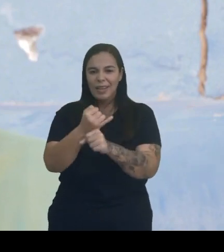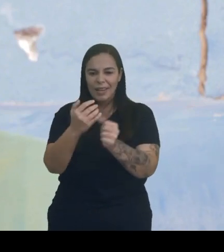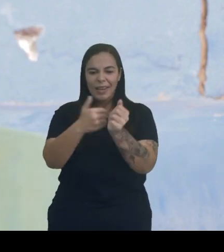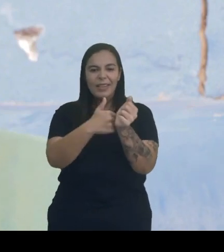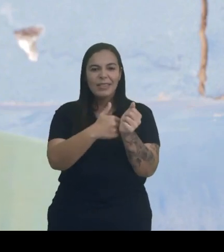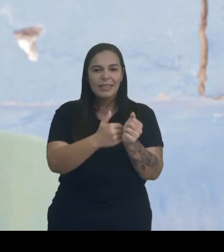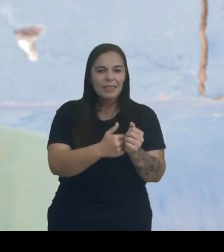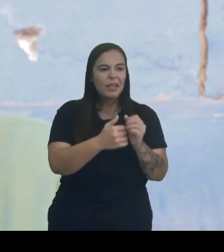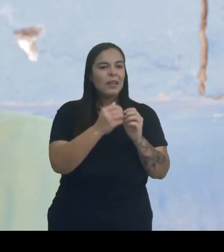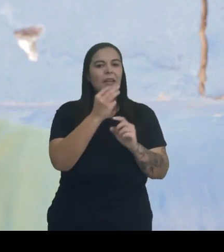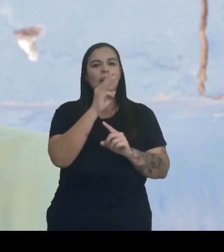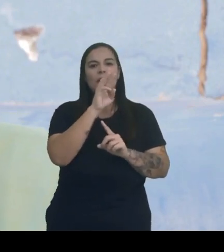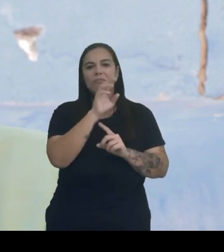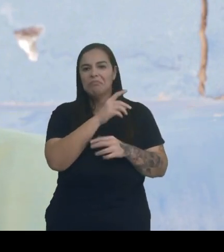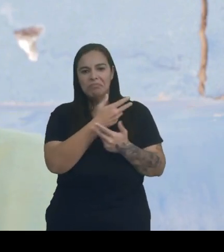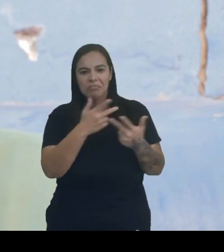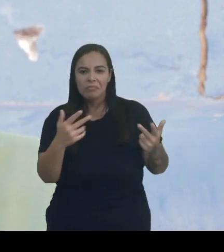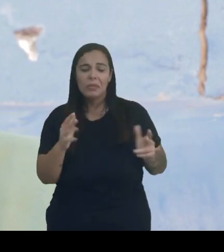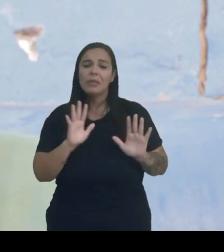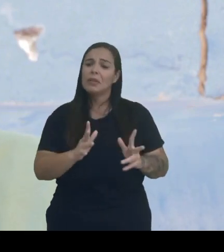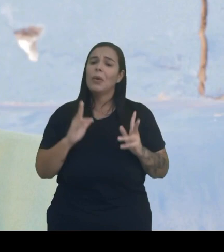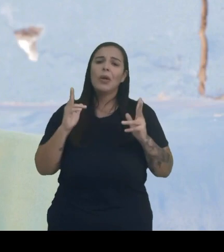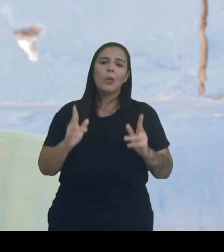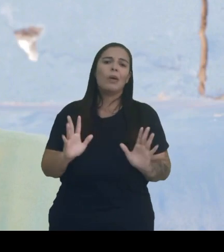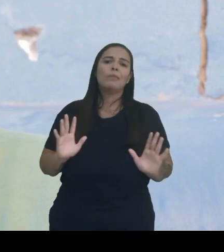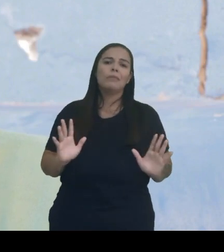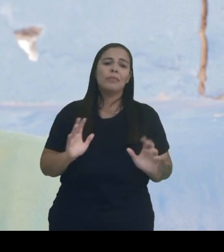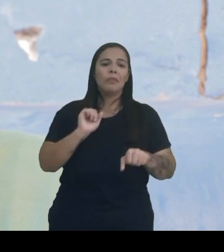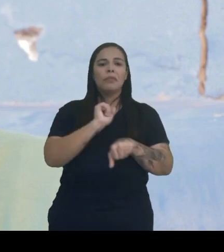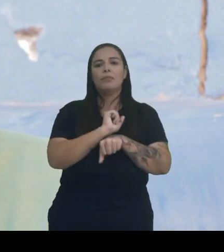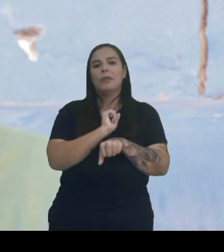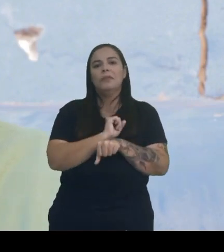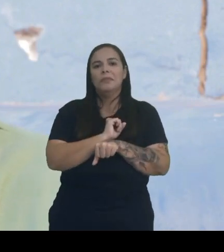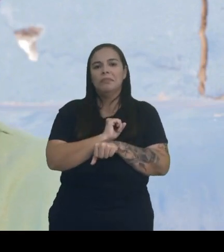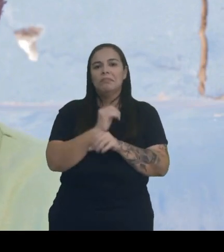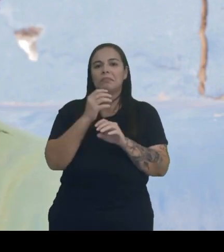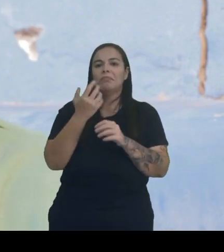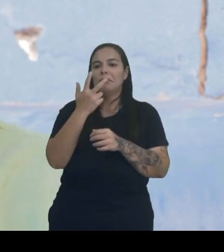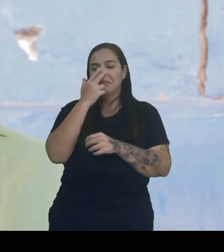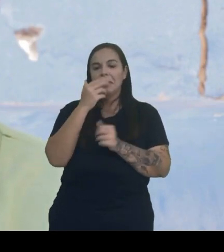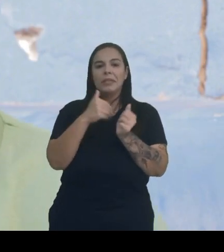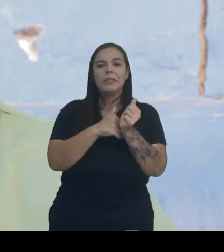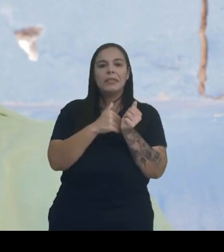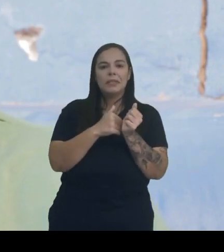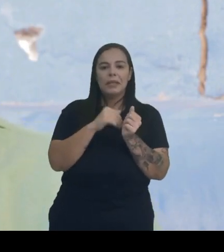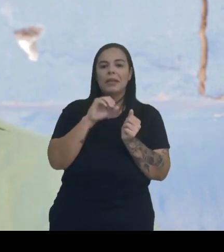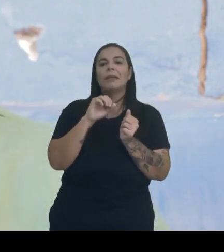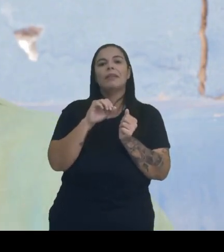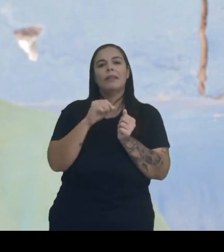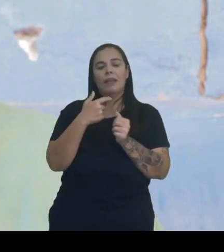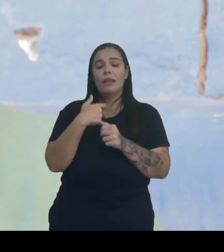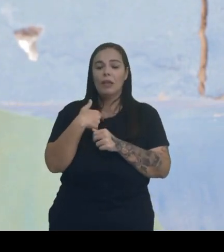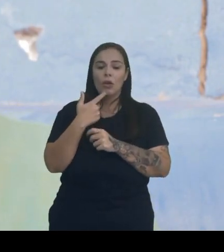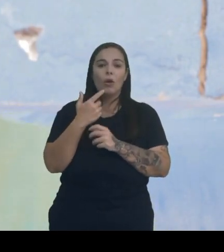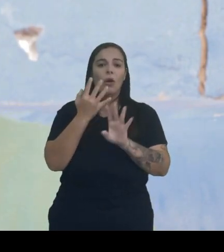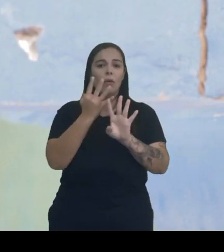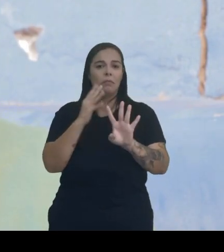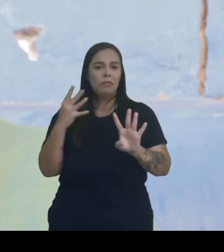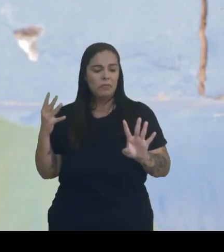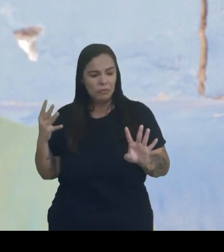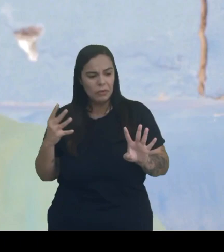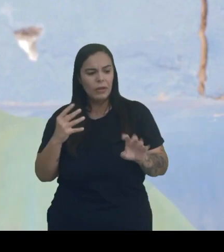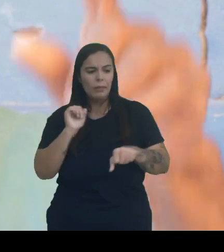senha de Wi-Fi, essas coisas todas. Então era a mesma coisa. Tá entendendo? Aquilo ali era a minha senha, que meu lanço é aqui no Porto